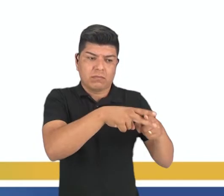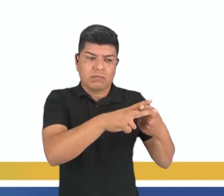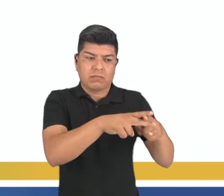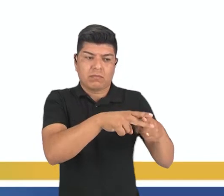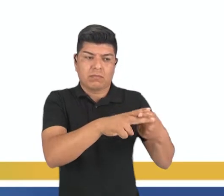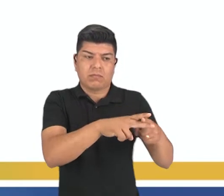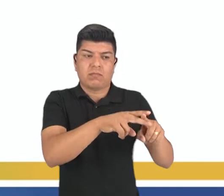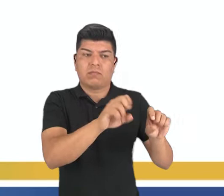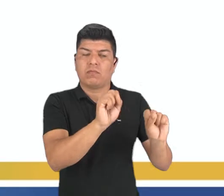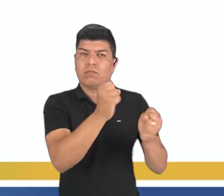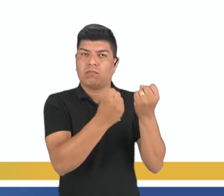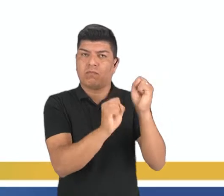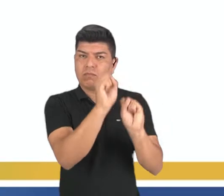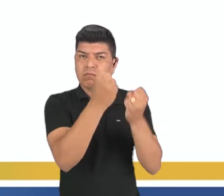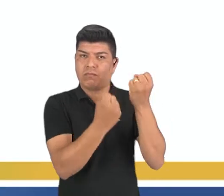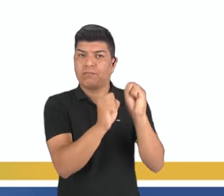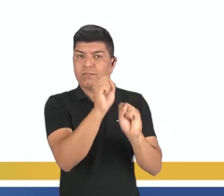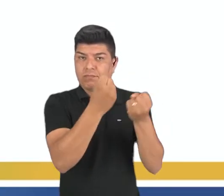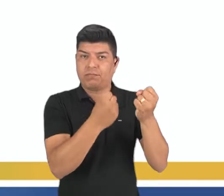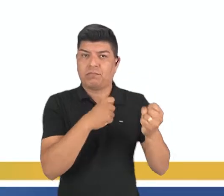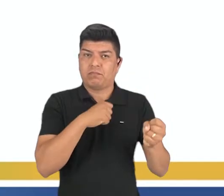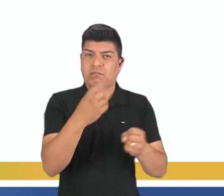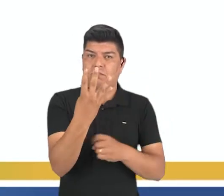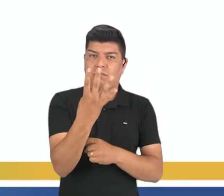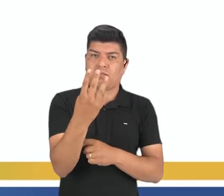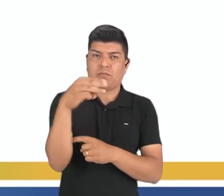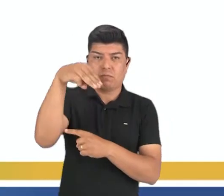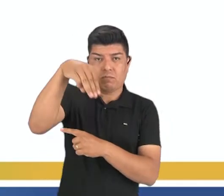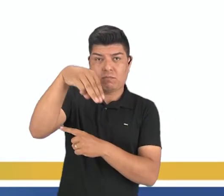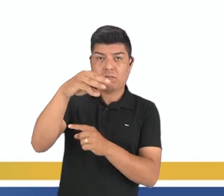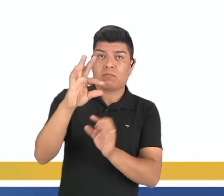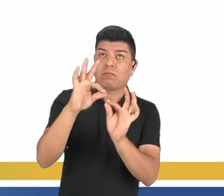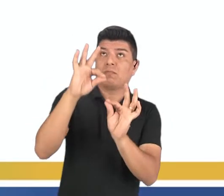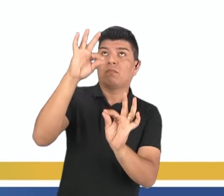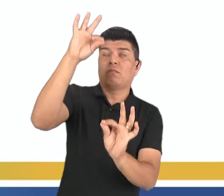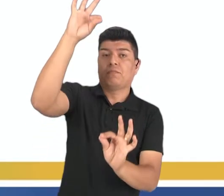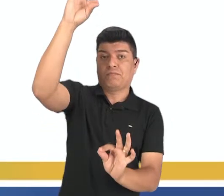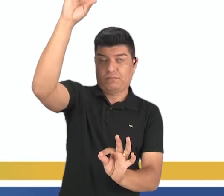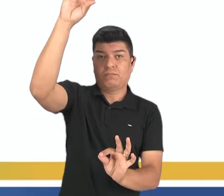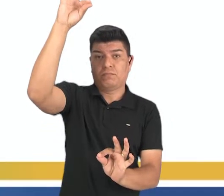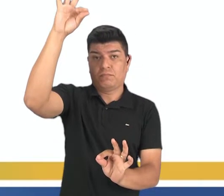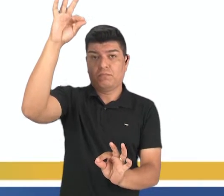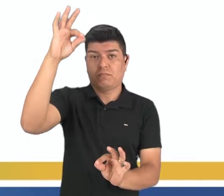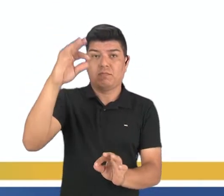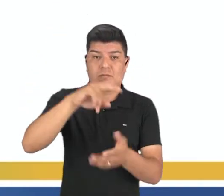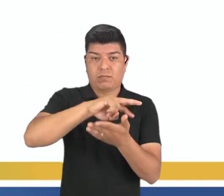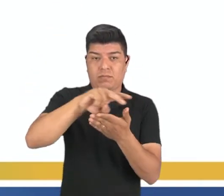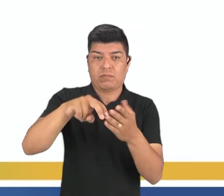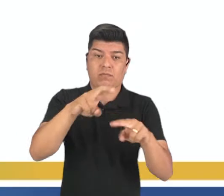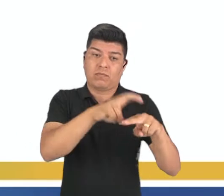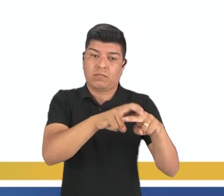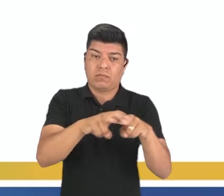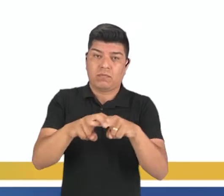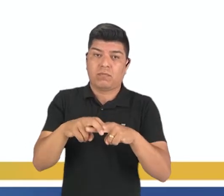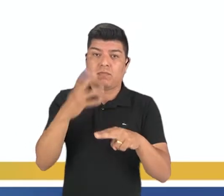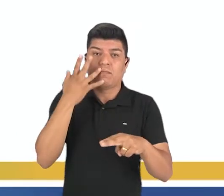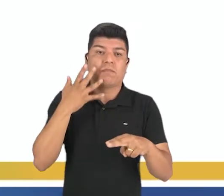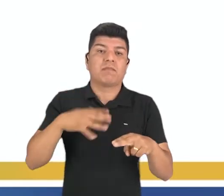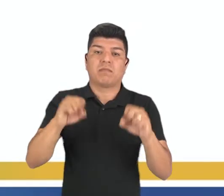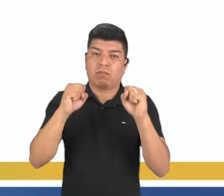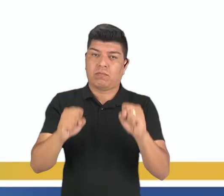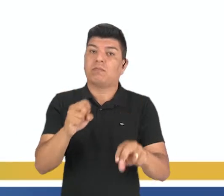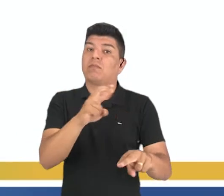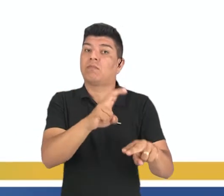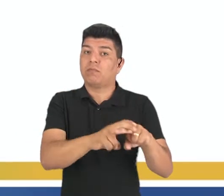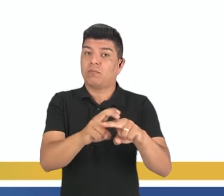coisa. Tinha uns 4 metros de altura e várias cadeirinhas, onde as crianças poderiam se sentar. E